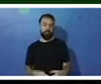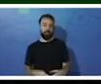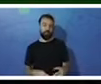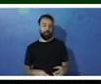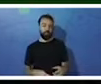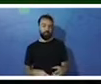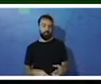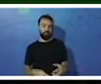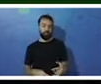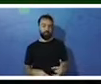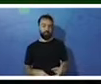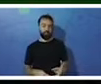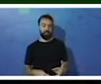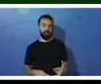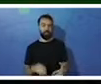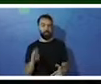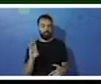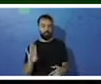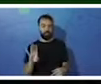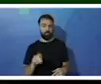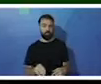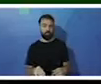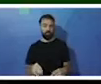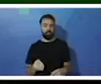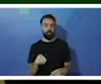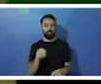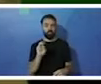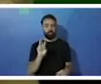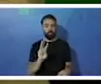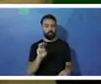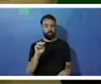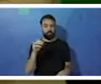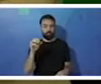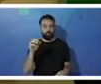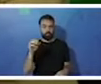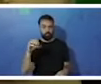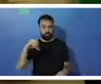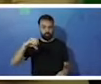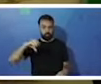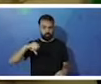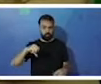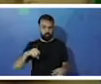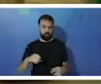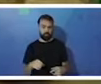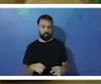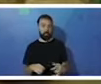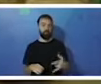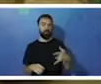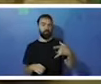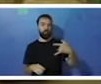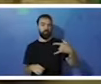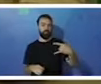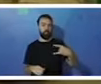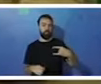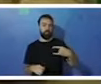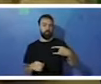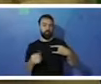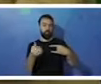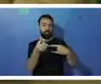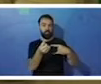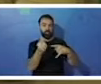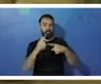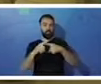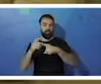passou. B, 39 está entre 6 vezes 6, que é igual a 36.